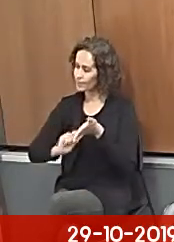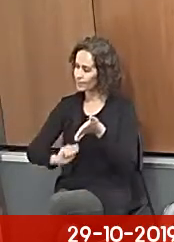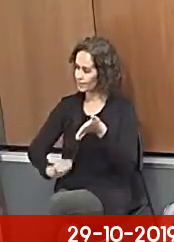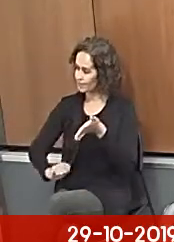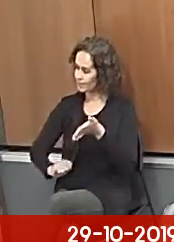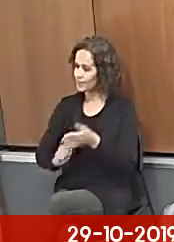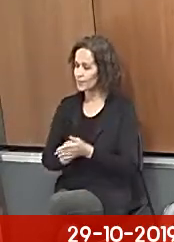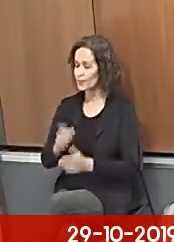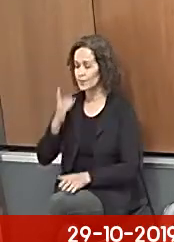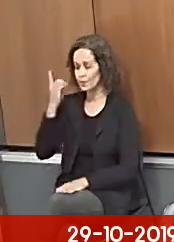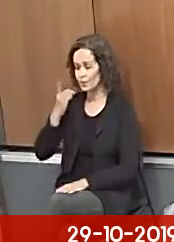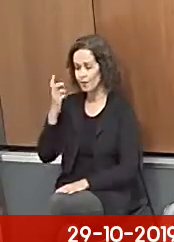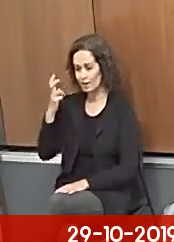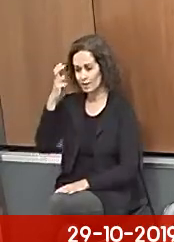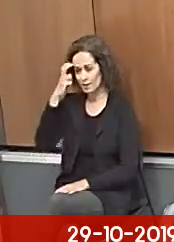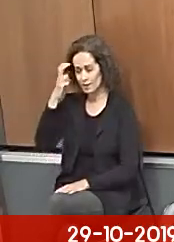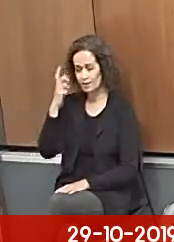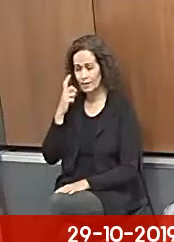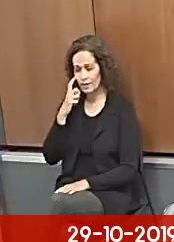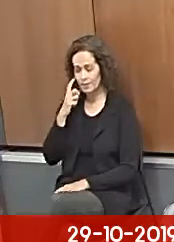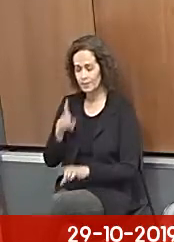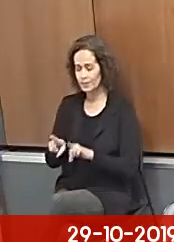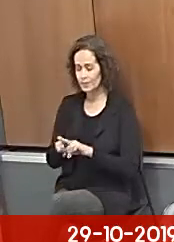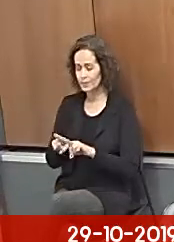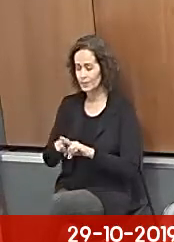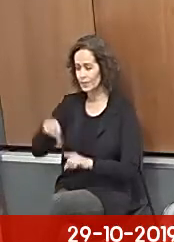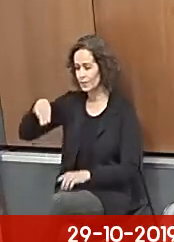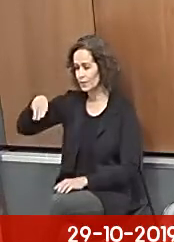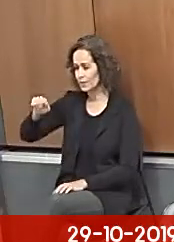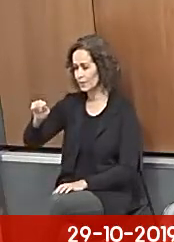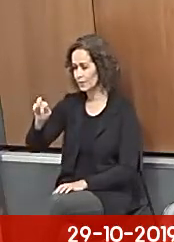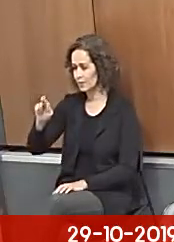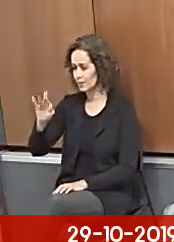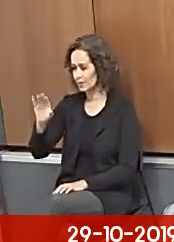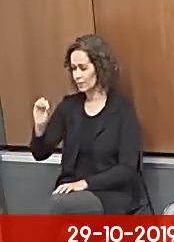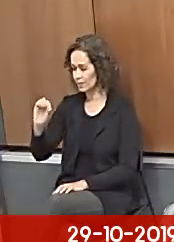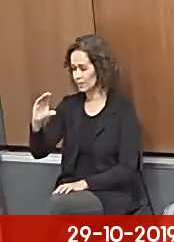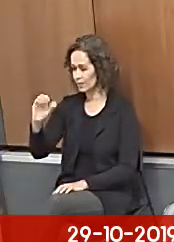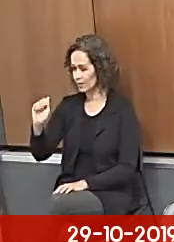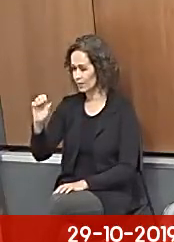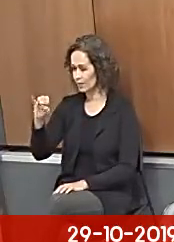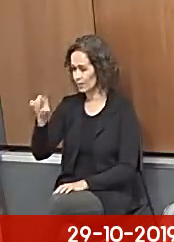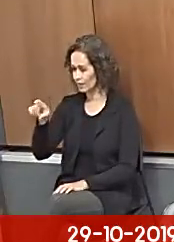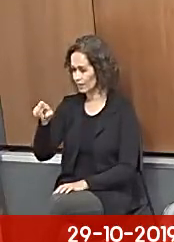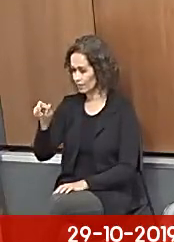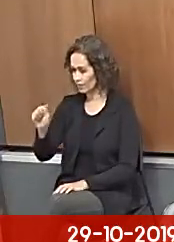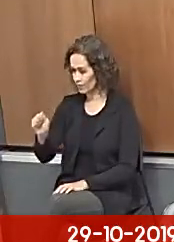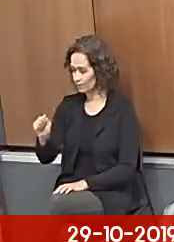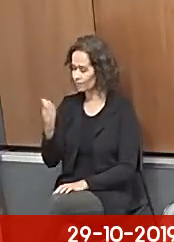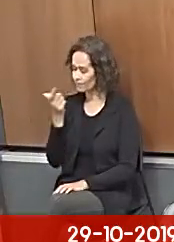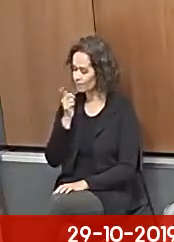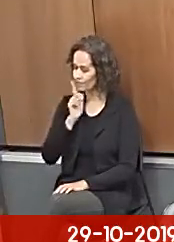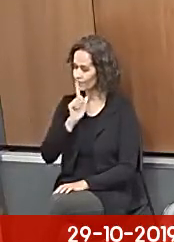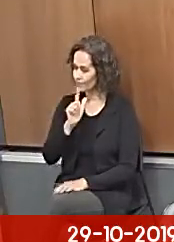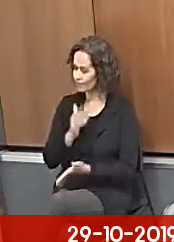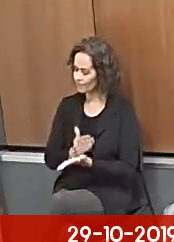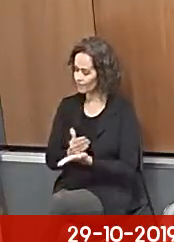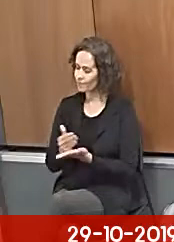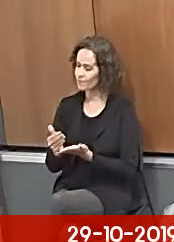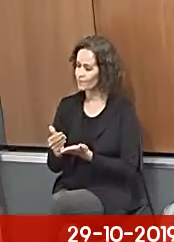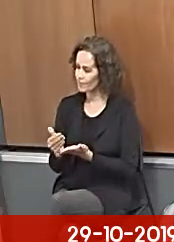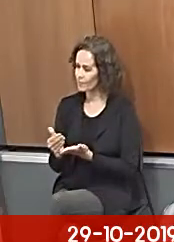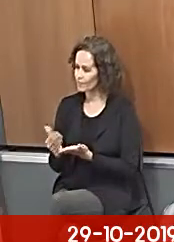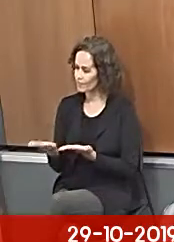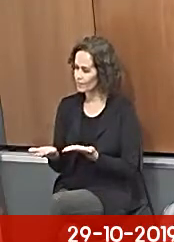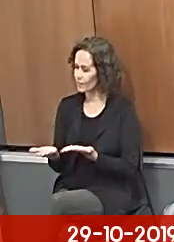O deputado Zé Guilherme e o deputado Mário Caixa, que conseguiram, estão iniciando também algumas